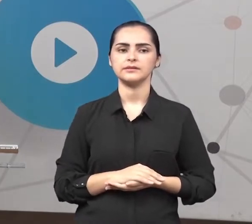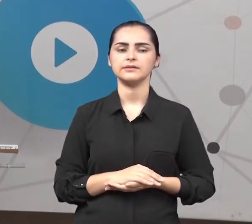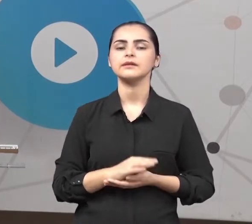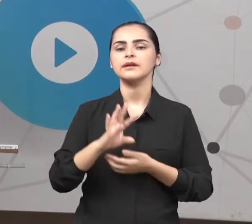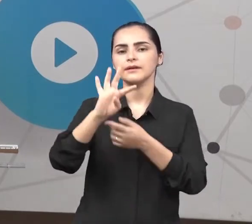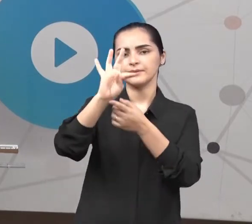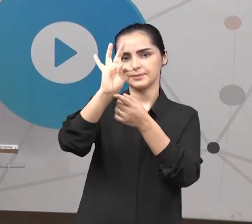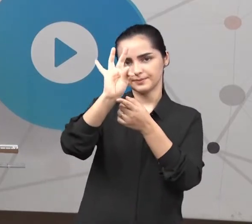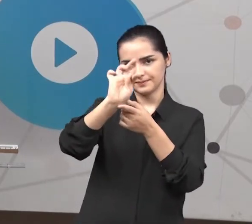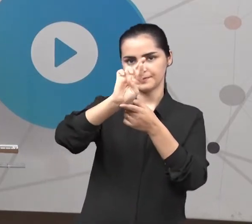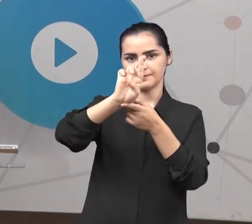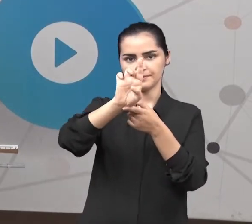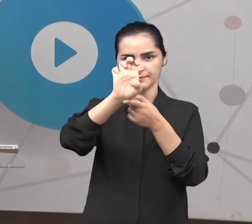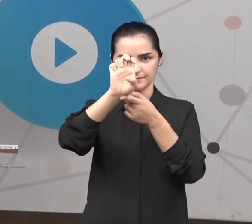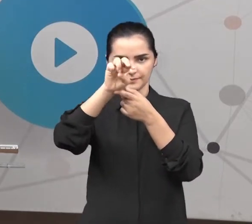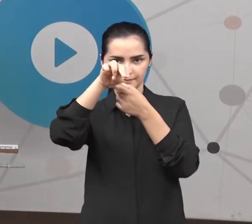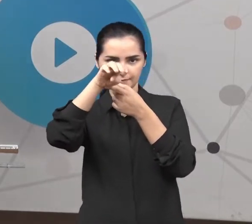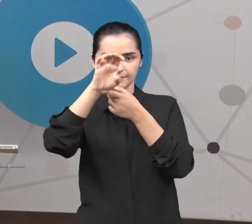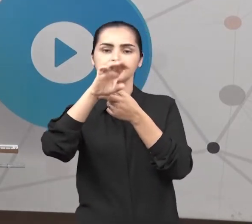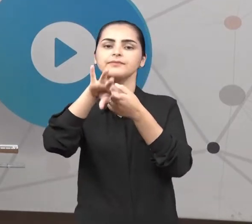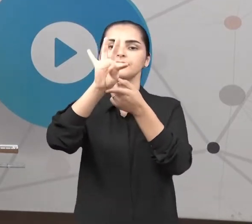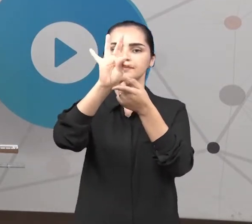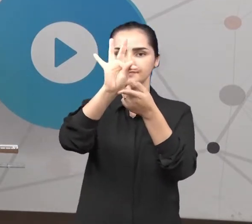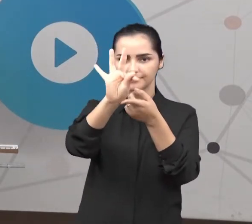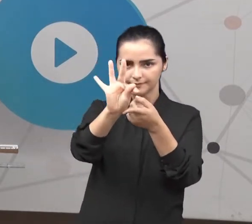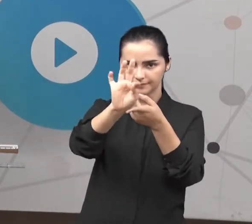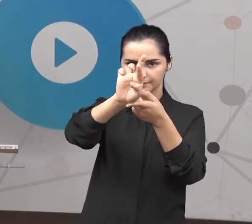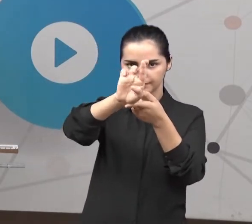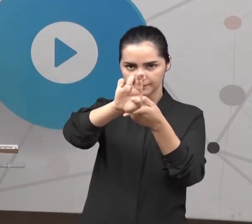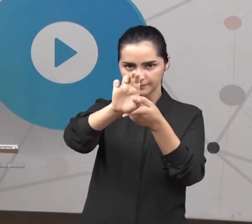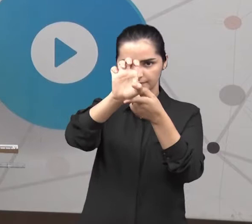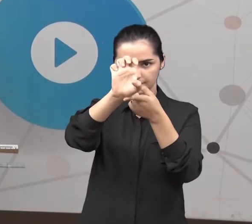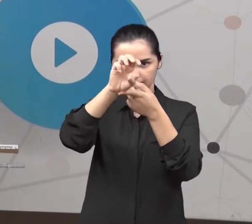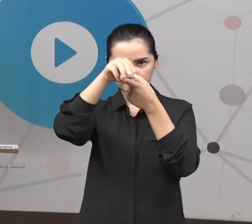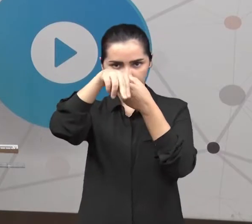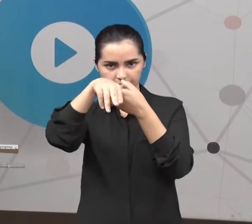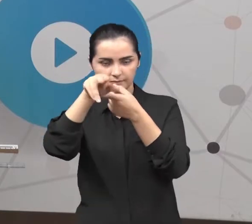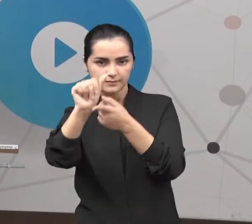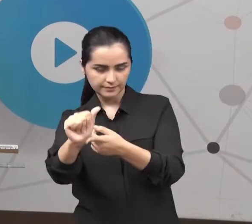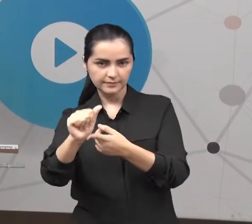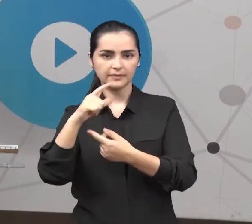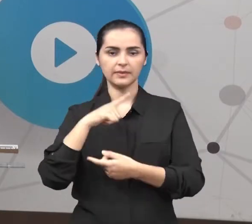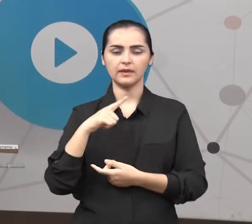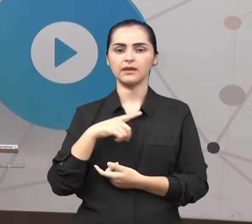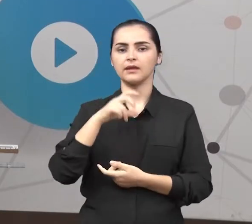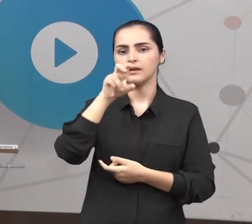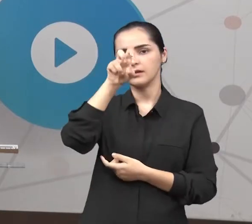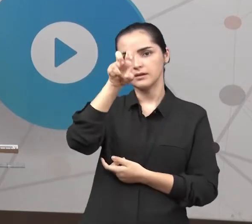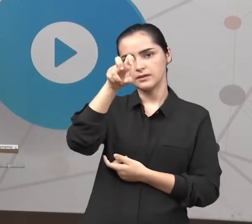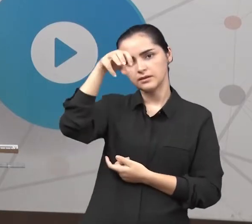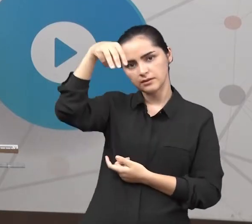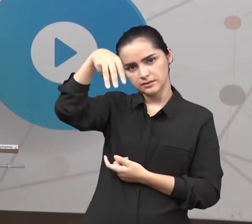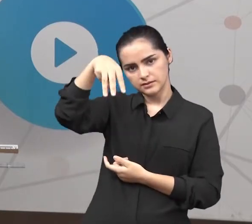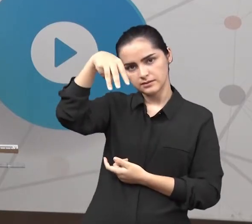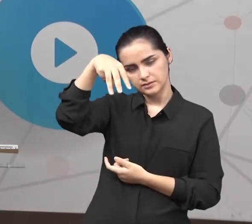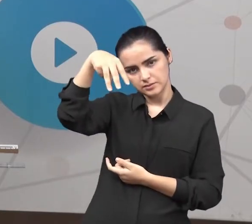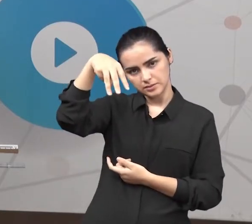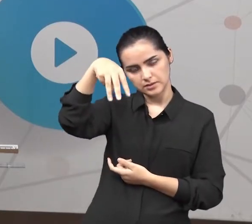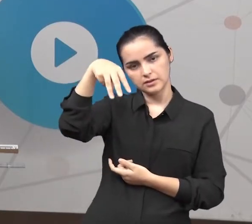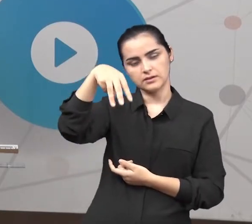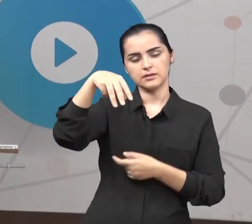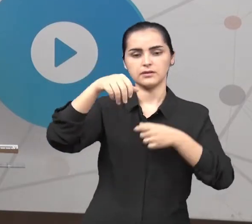a trena, essa trena que tem 5 metros de